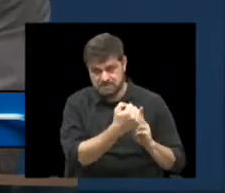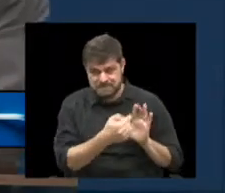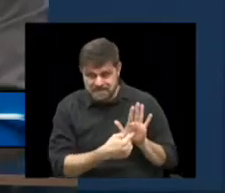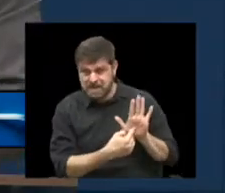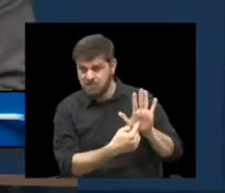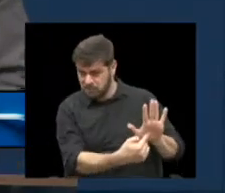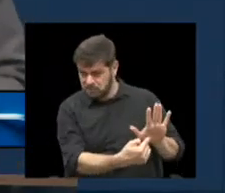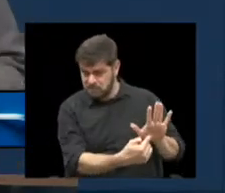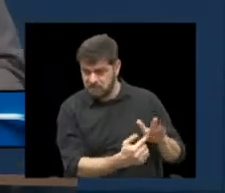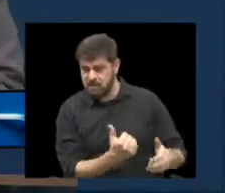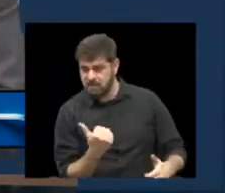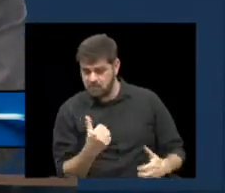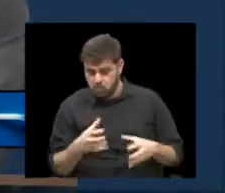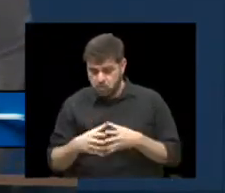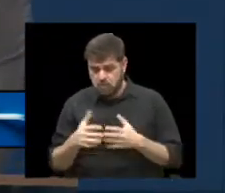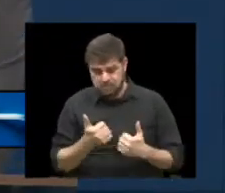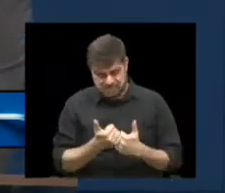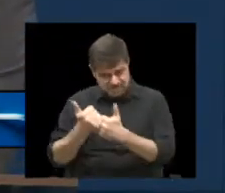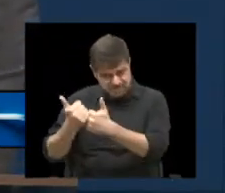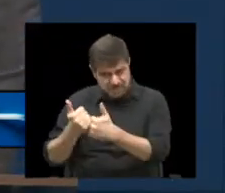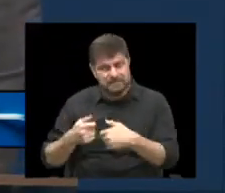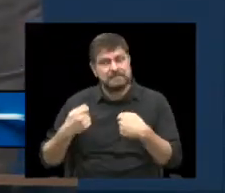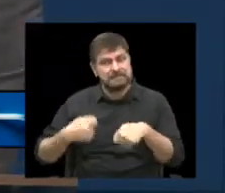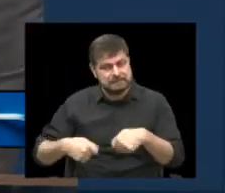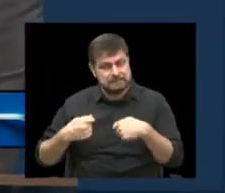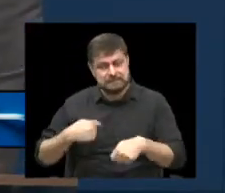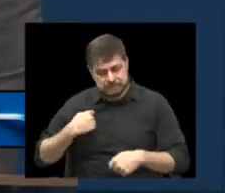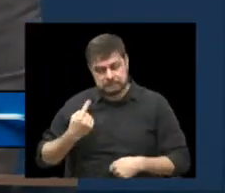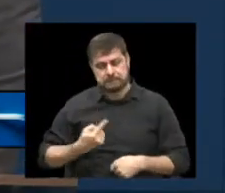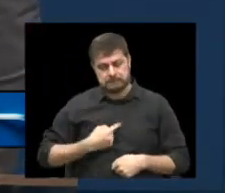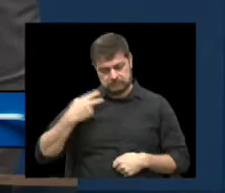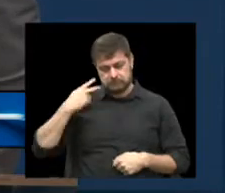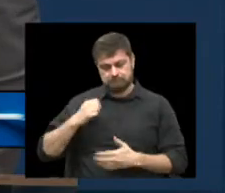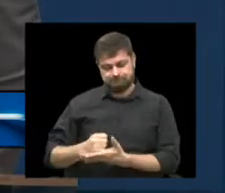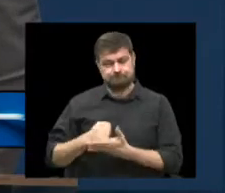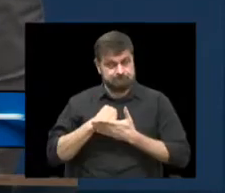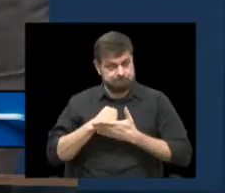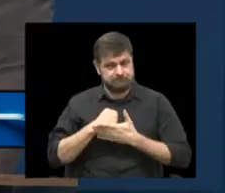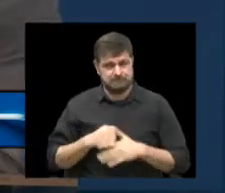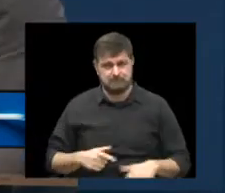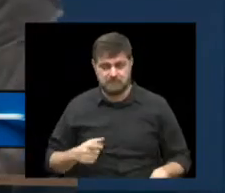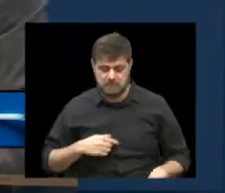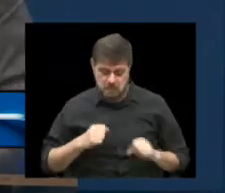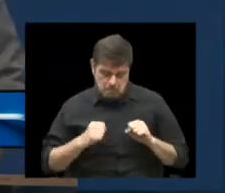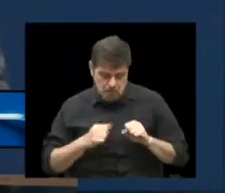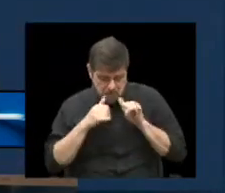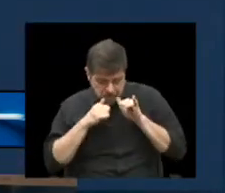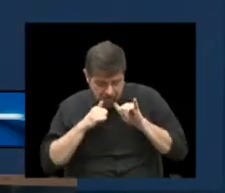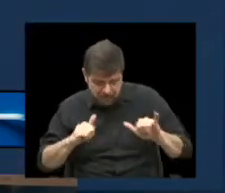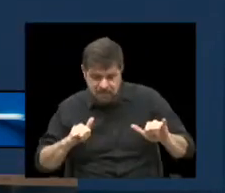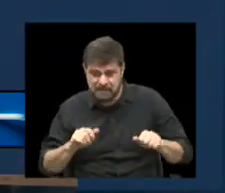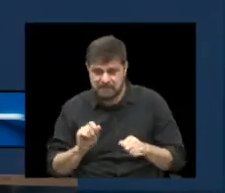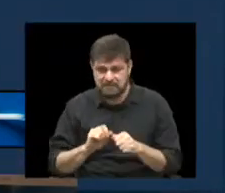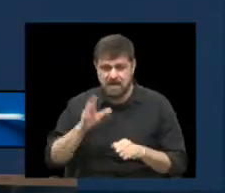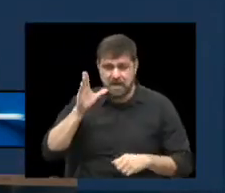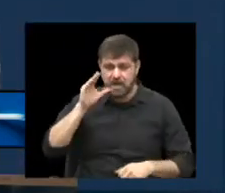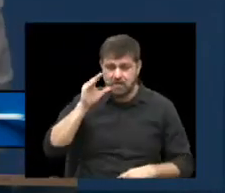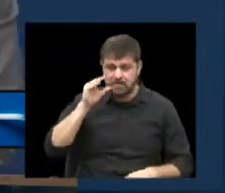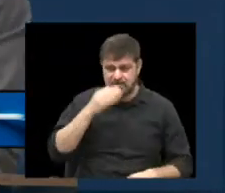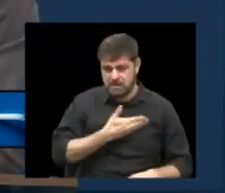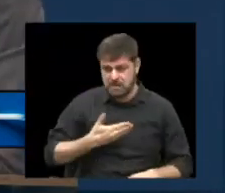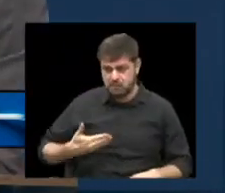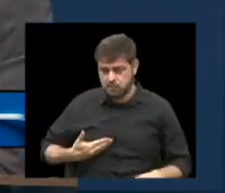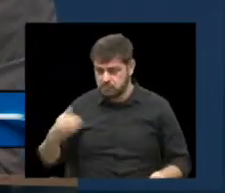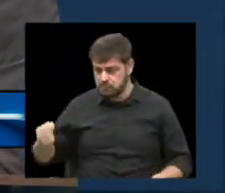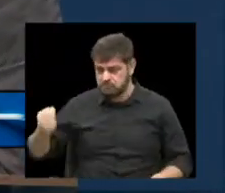da necessidade desse apoio. Né? A gente pode até falar aqui, olha, vamos colocar funcionário concursado no